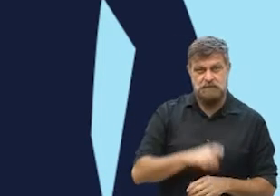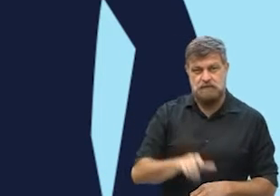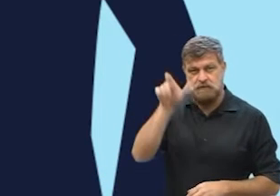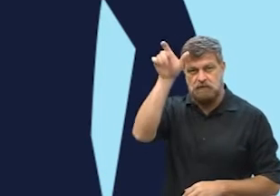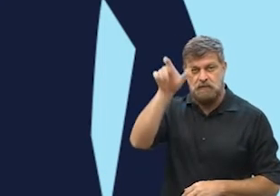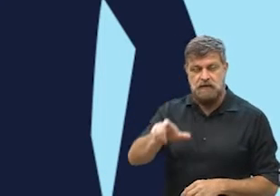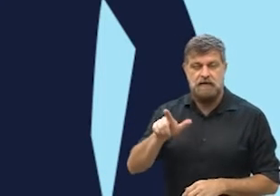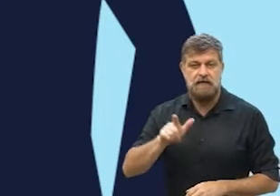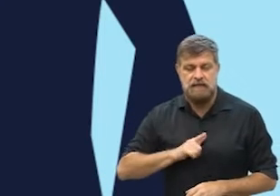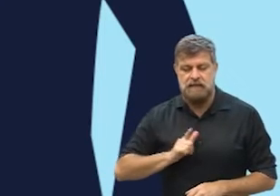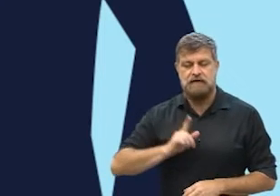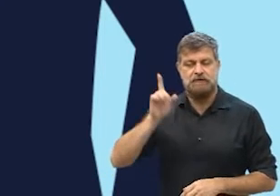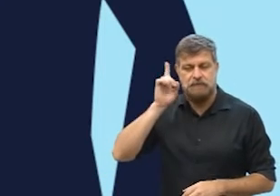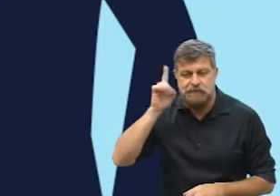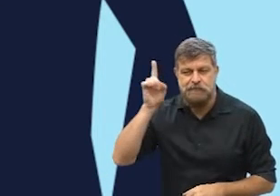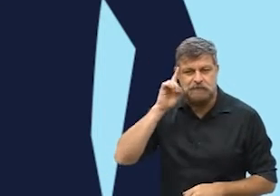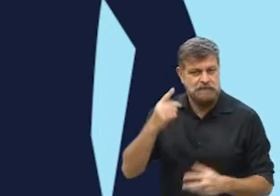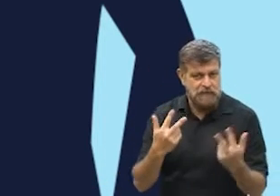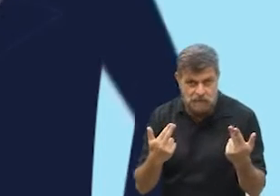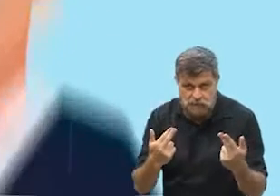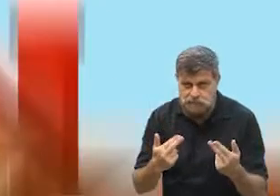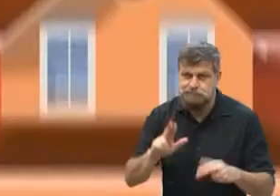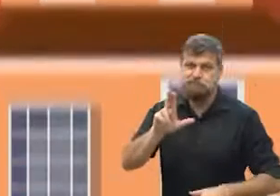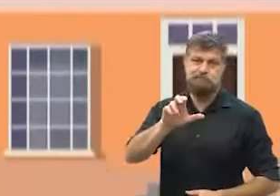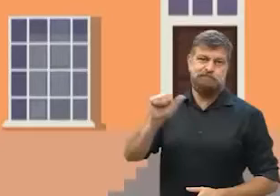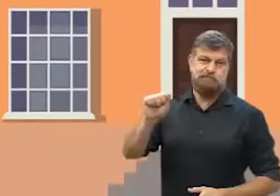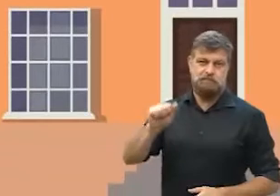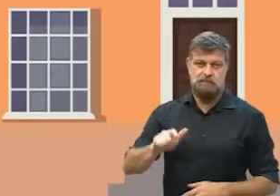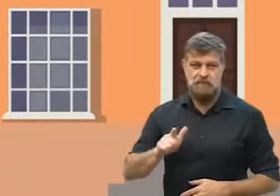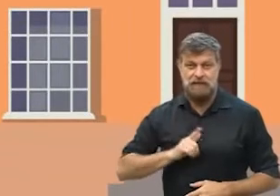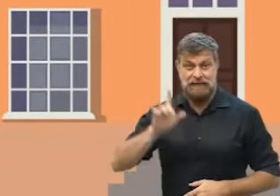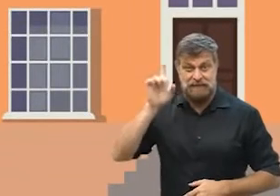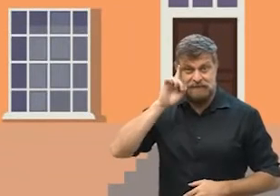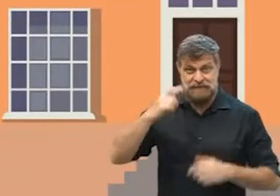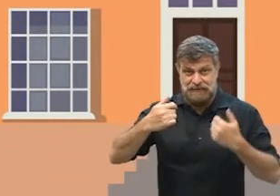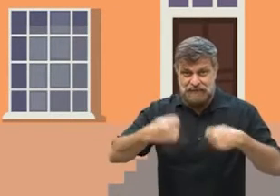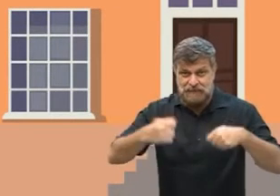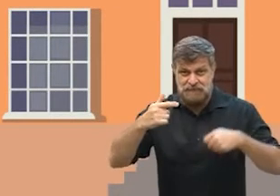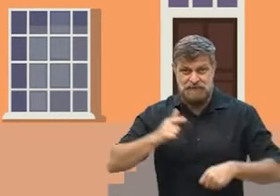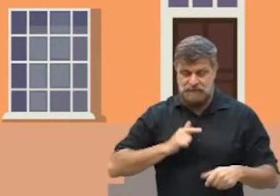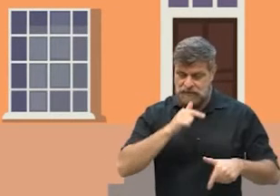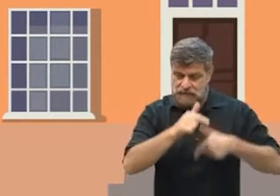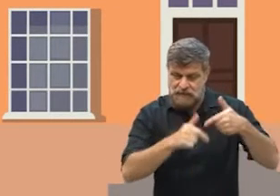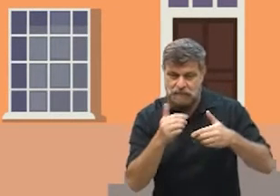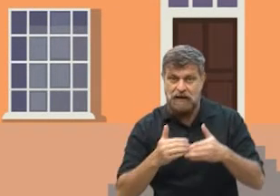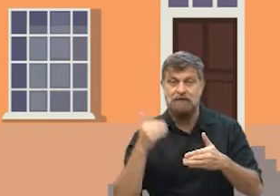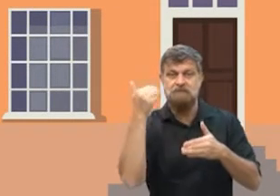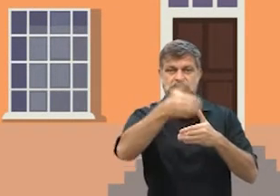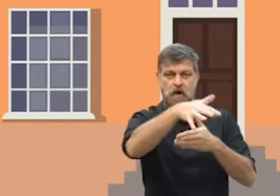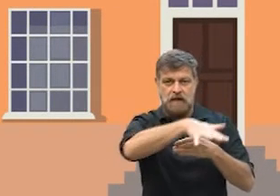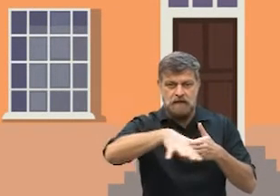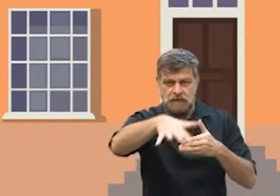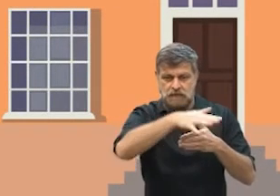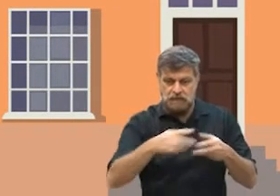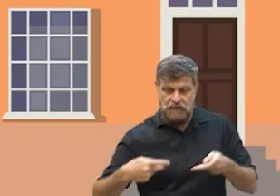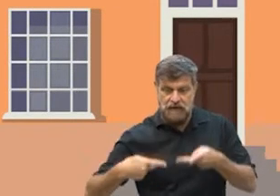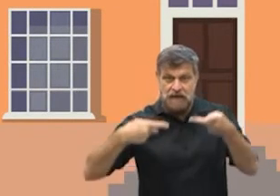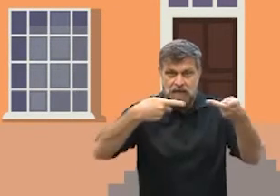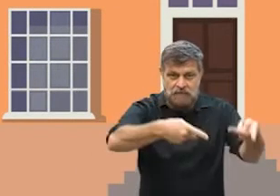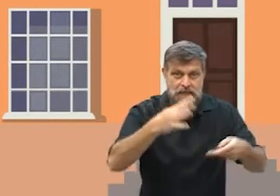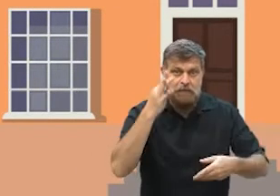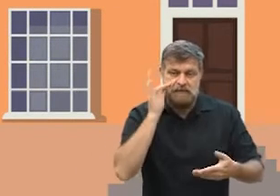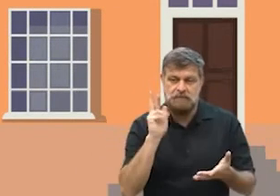Dificilmente ele lida com as mesmas atividades diariamente. Tem dias que é necessário prestar serviços externos, como visitas